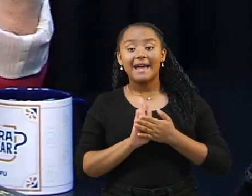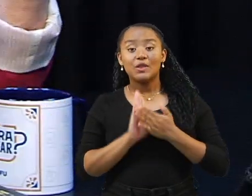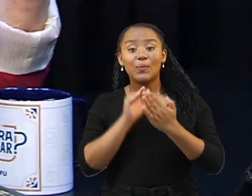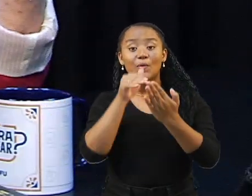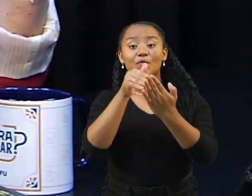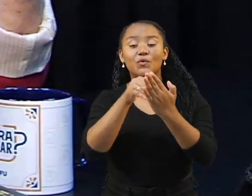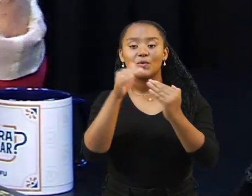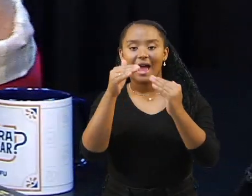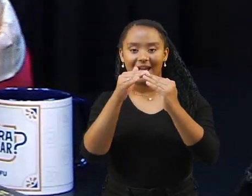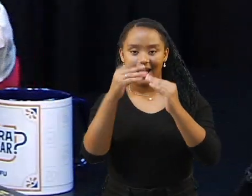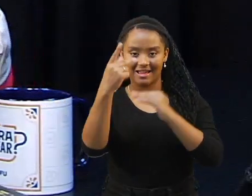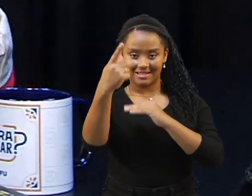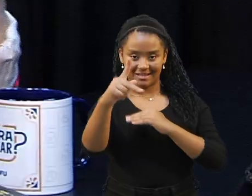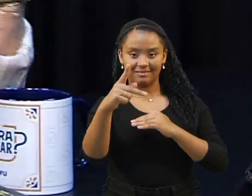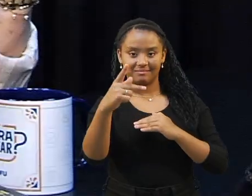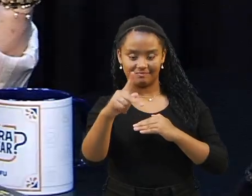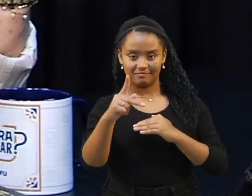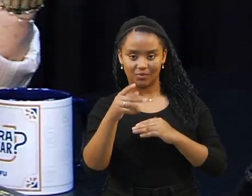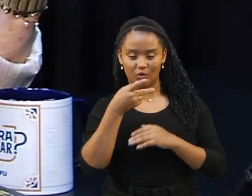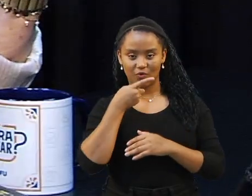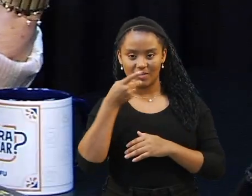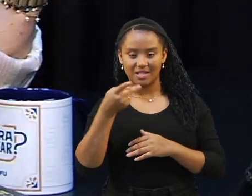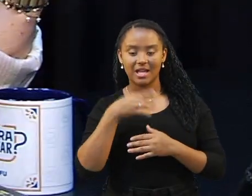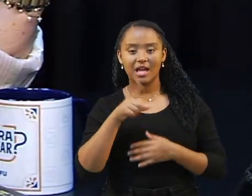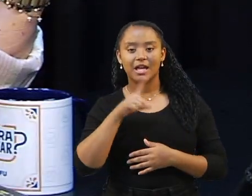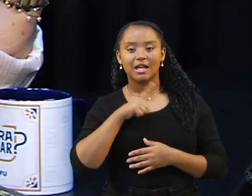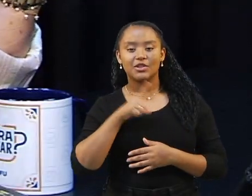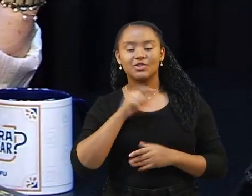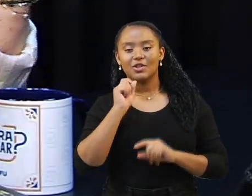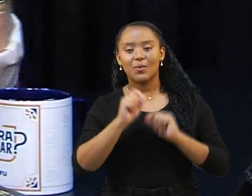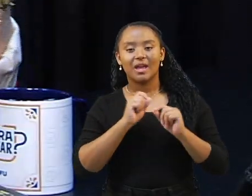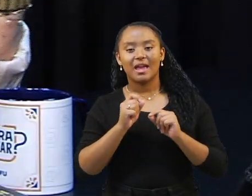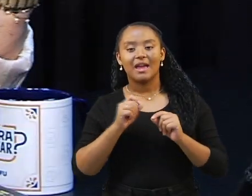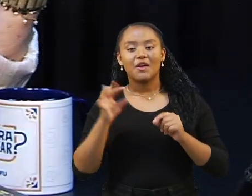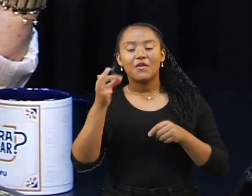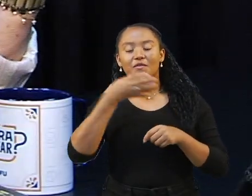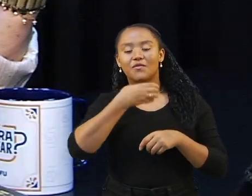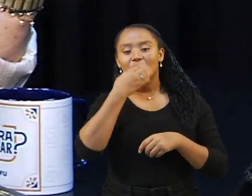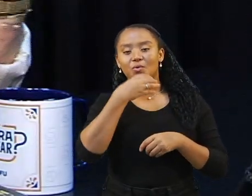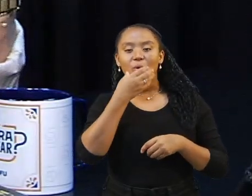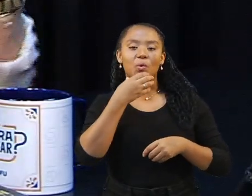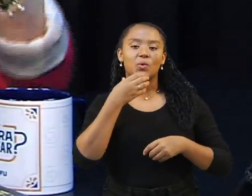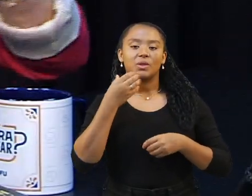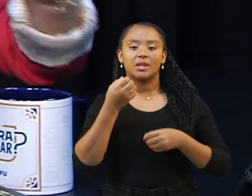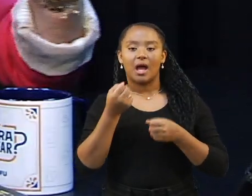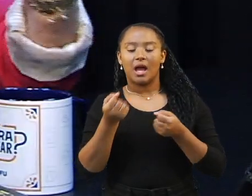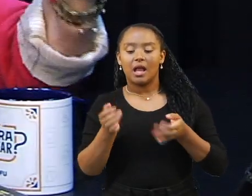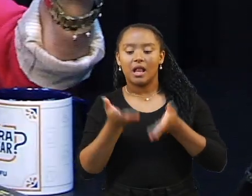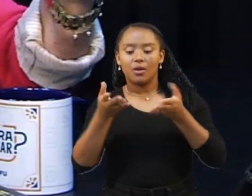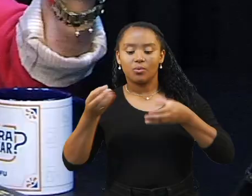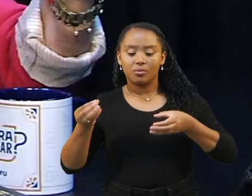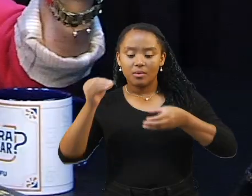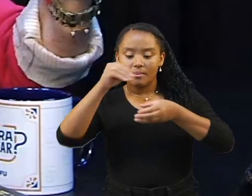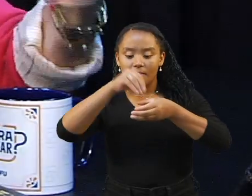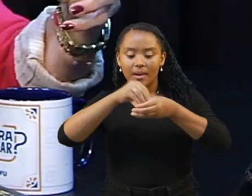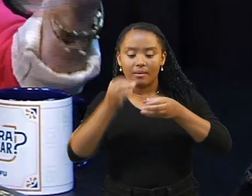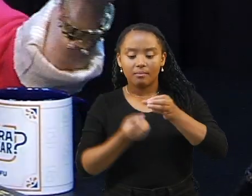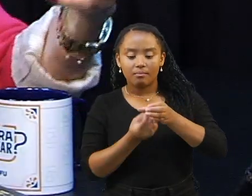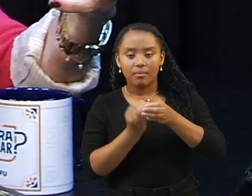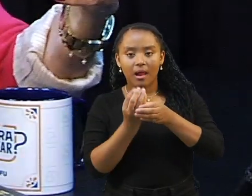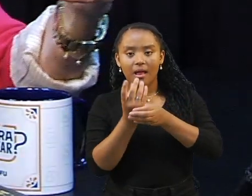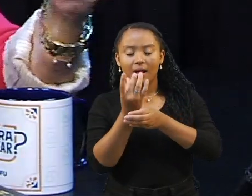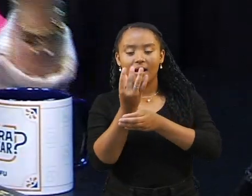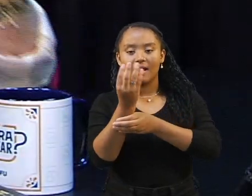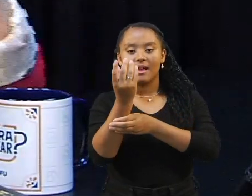maravilhoso, varridinho, parecia uma fazendinha ali, e tudo limpinho, e ele fez um fogãozinho para